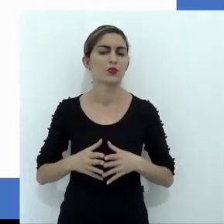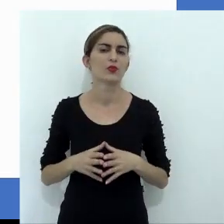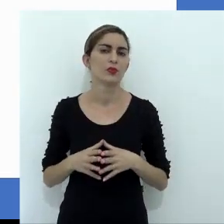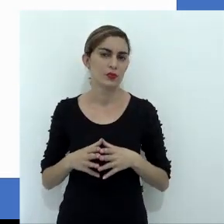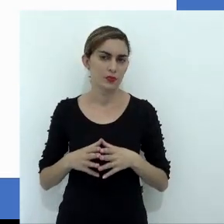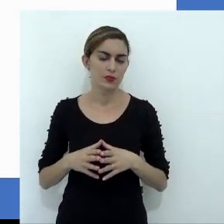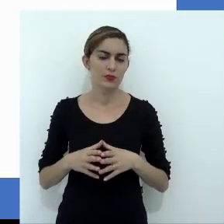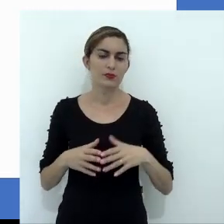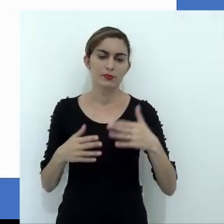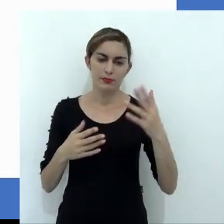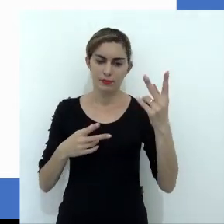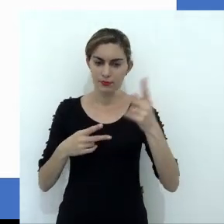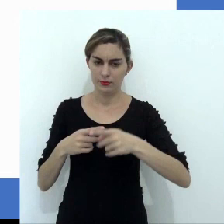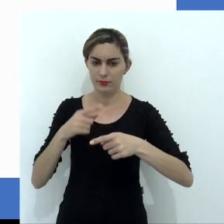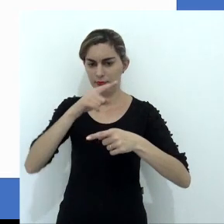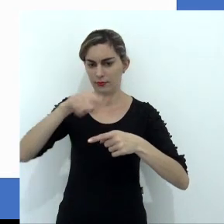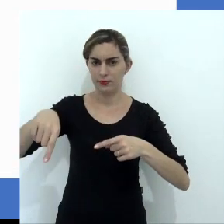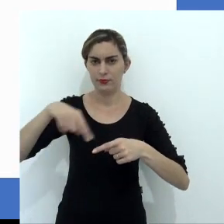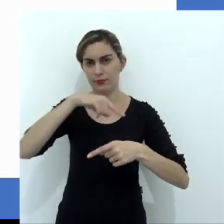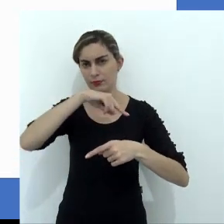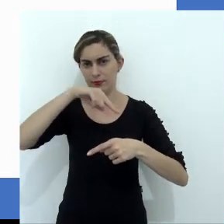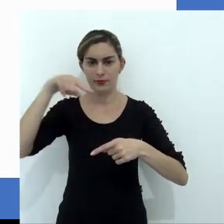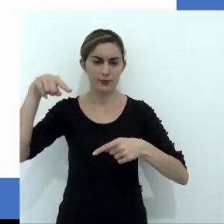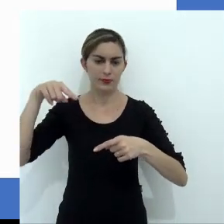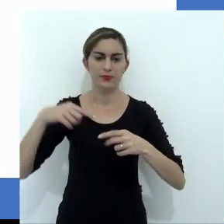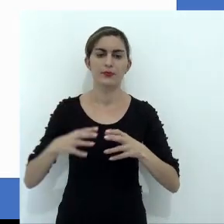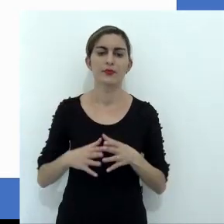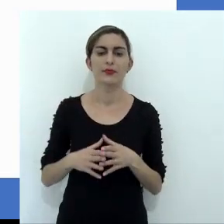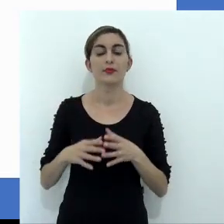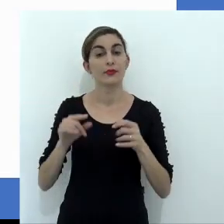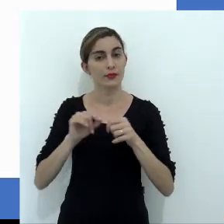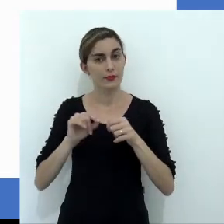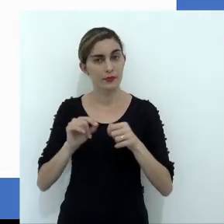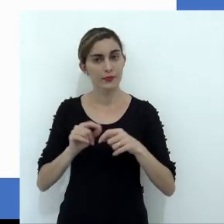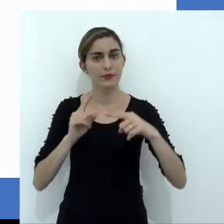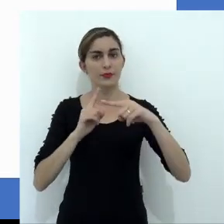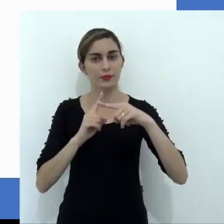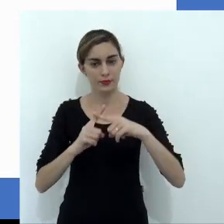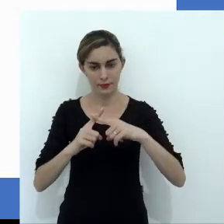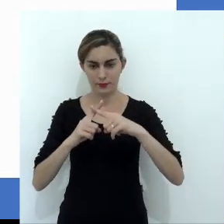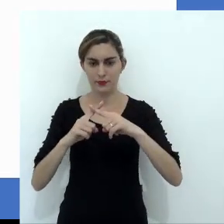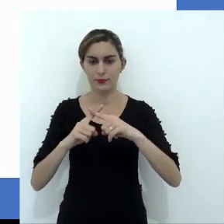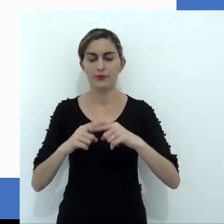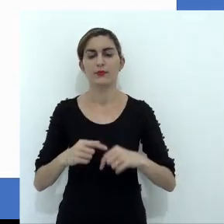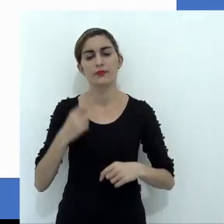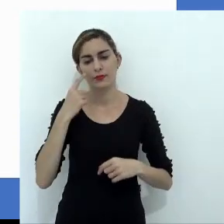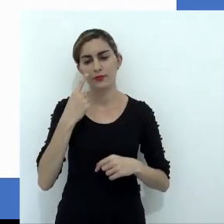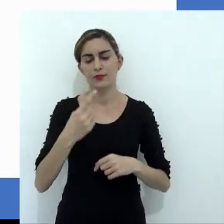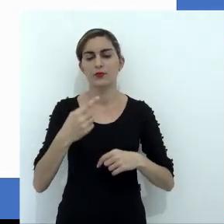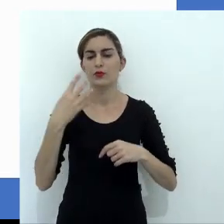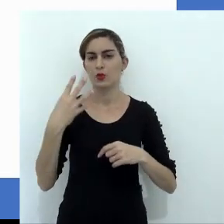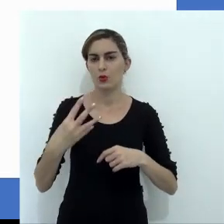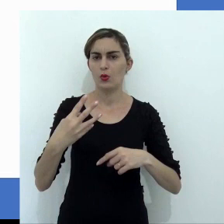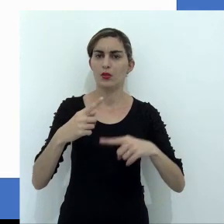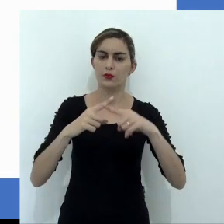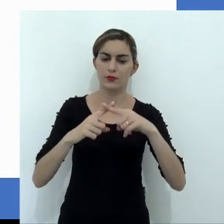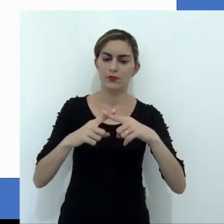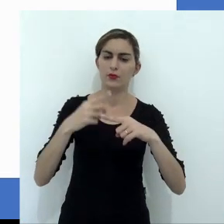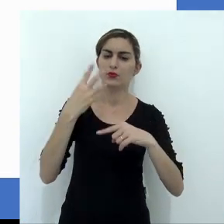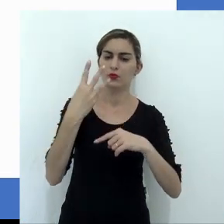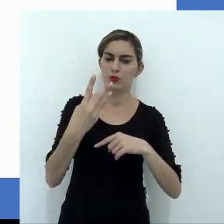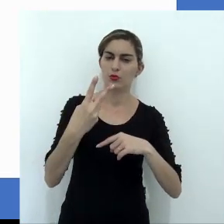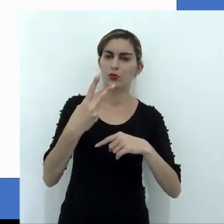Nessas linhas cruzadas, nas asinhas da borboleta, a gente vai multiplicar, beleza? Ó, 4 com o 2, fazendo